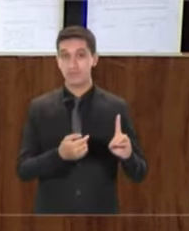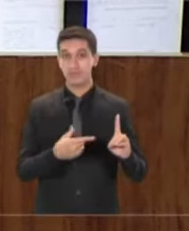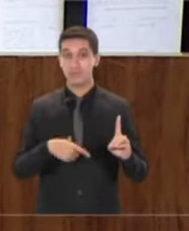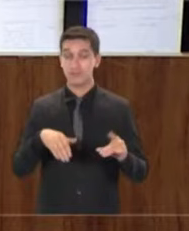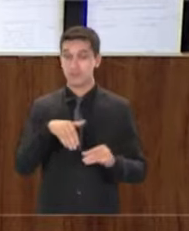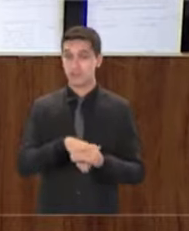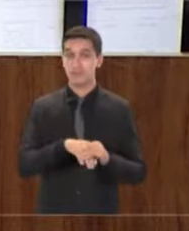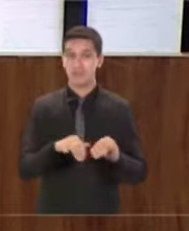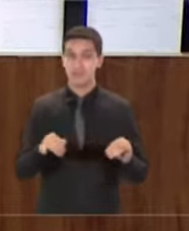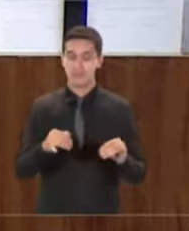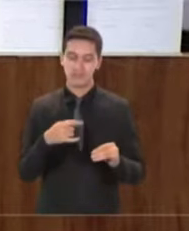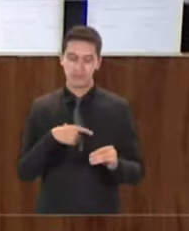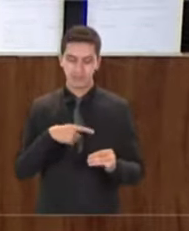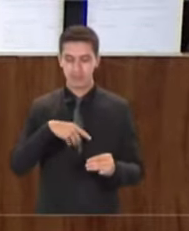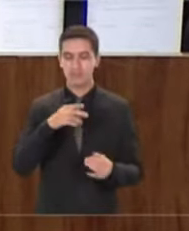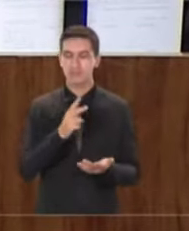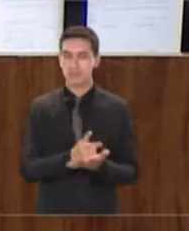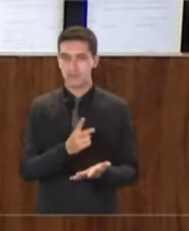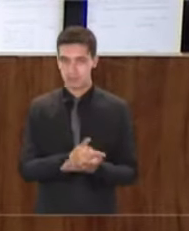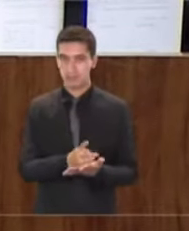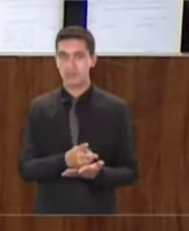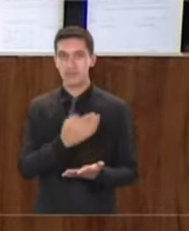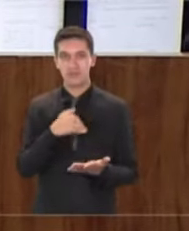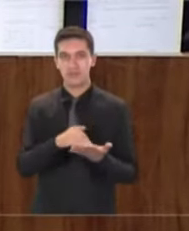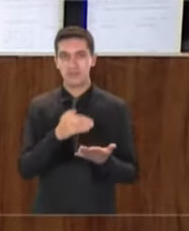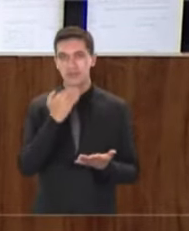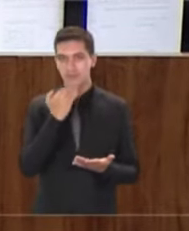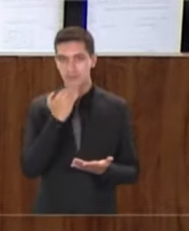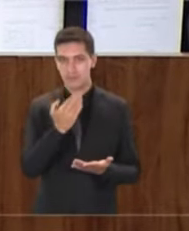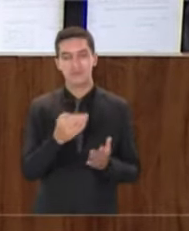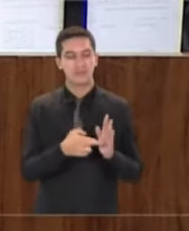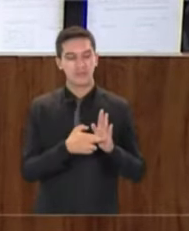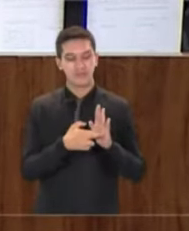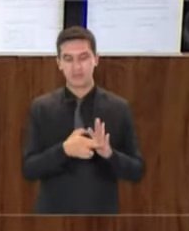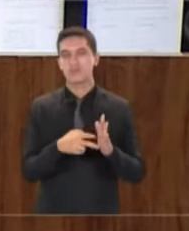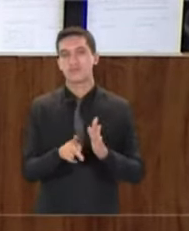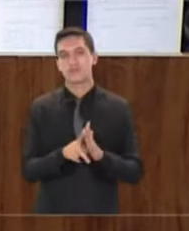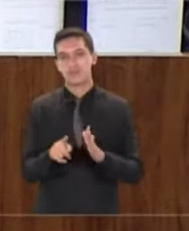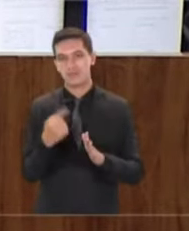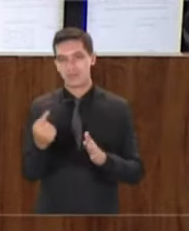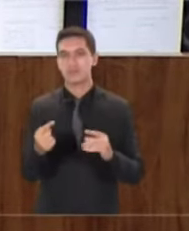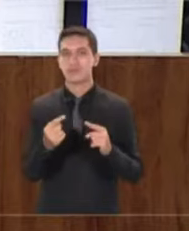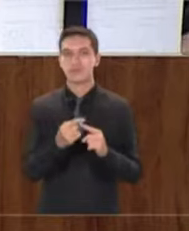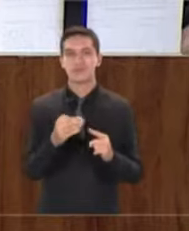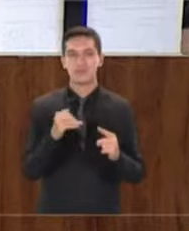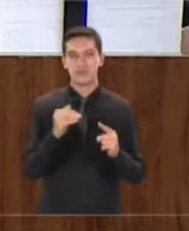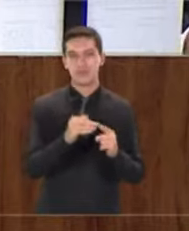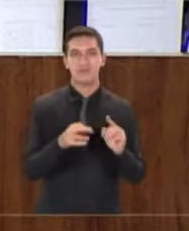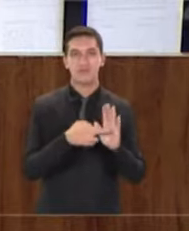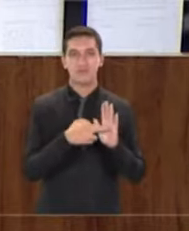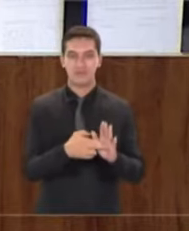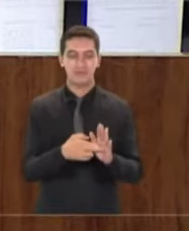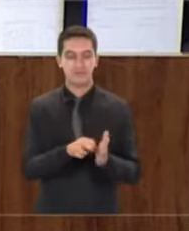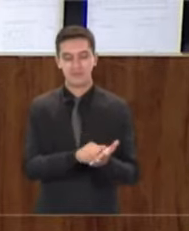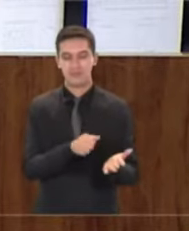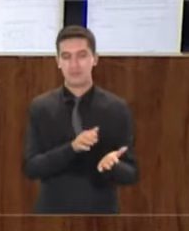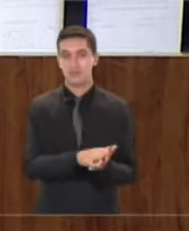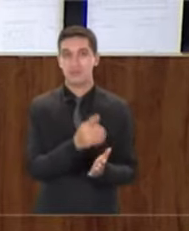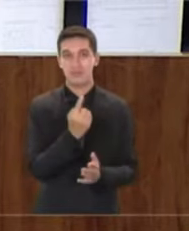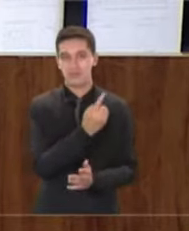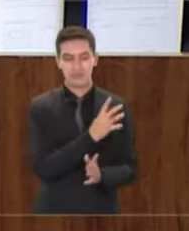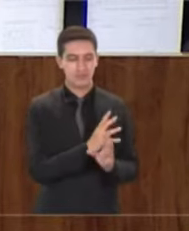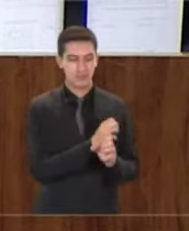no sentido de julgar procedentes os pedidos da representação para aplicar aos representados multa individual no valor